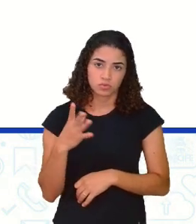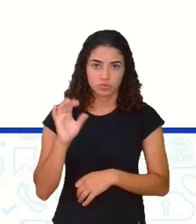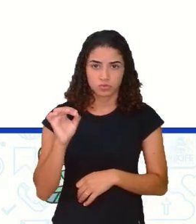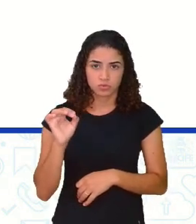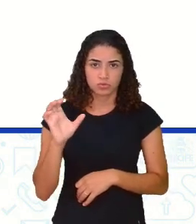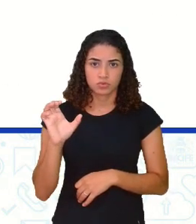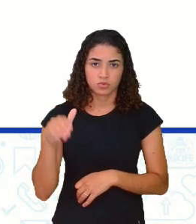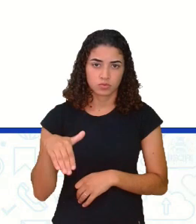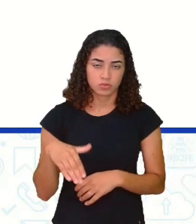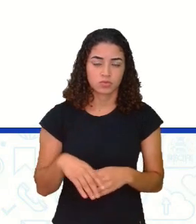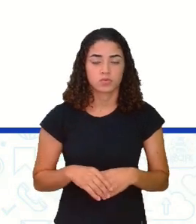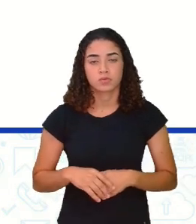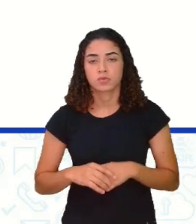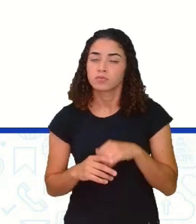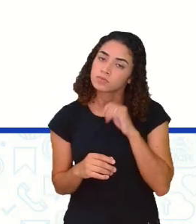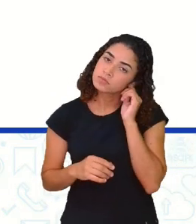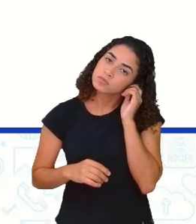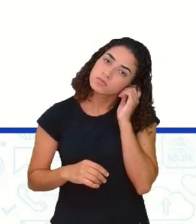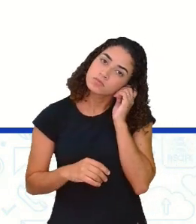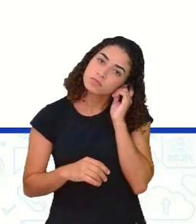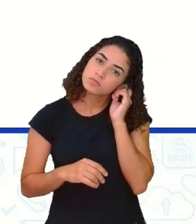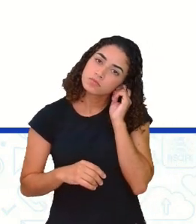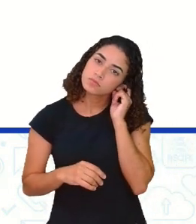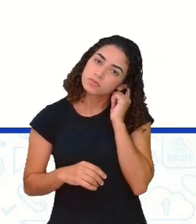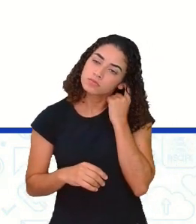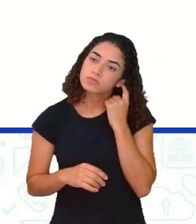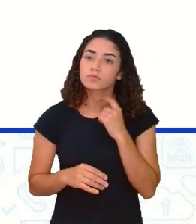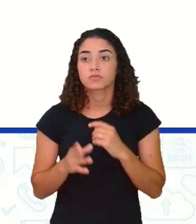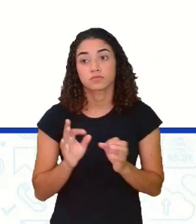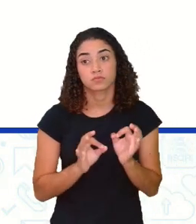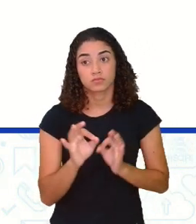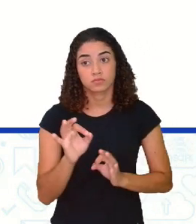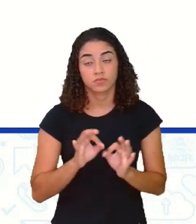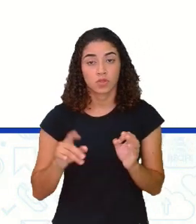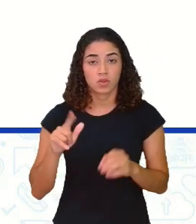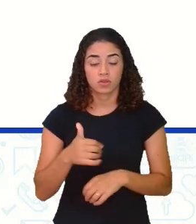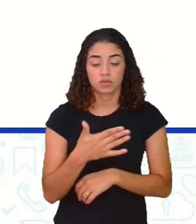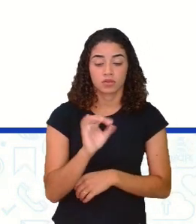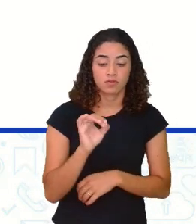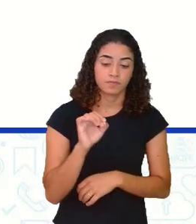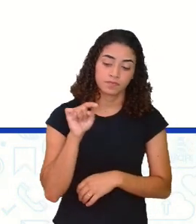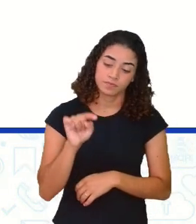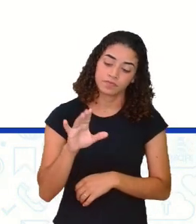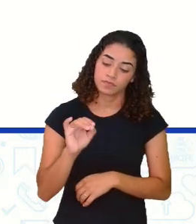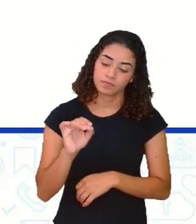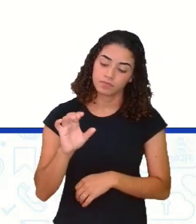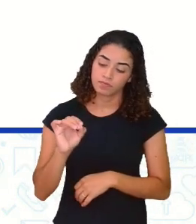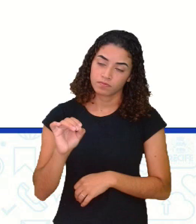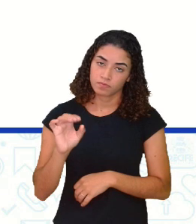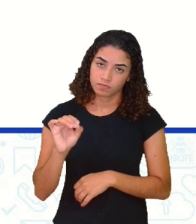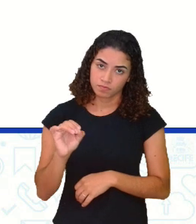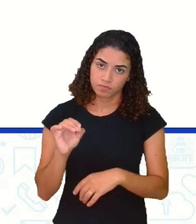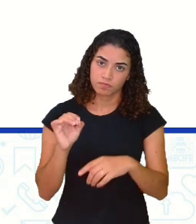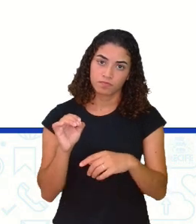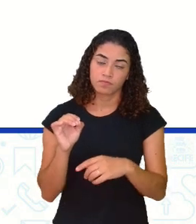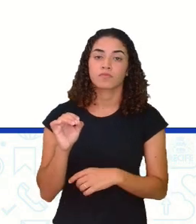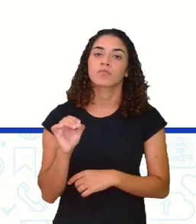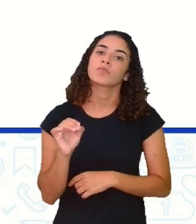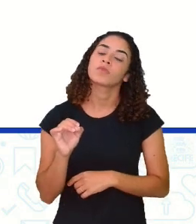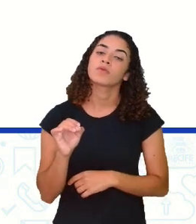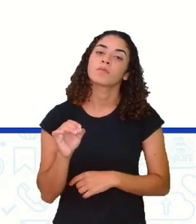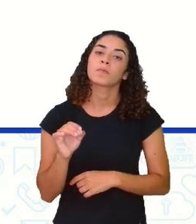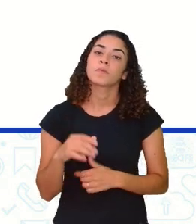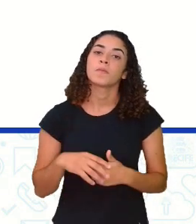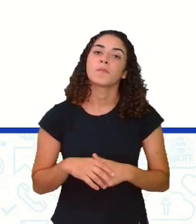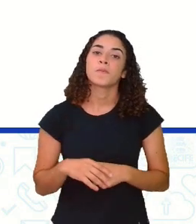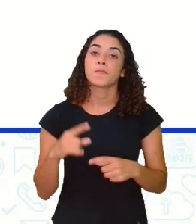188,4 centímetros. Aí a distância vai ser igual a 10.000, que é o número de